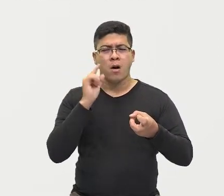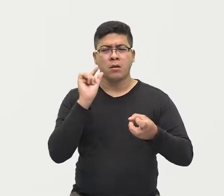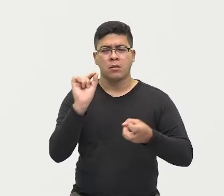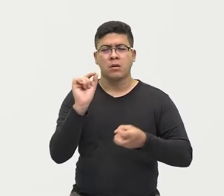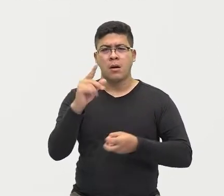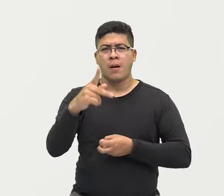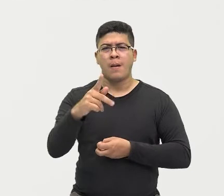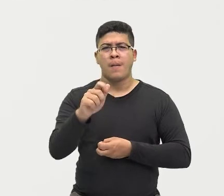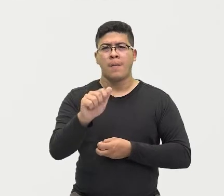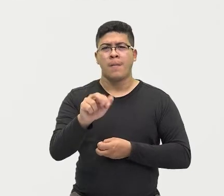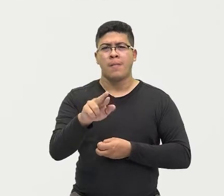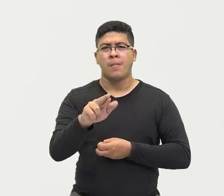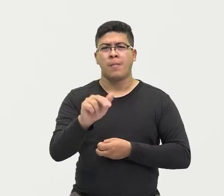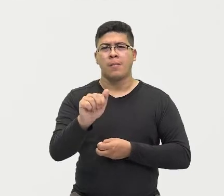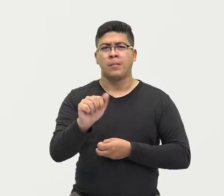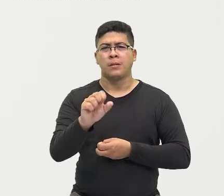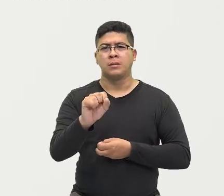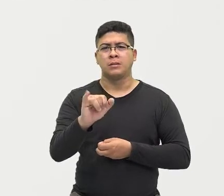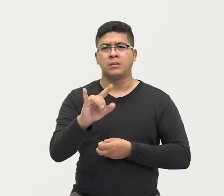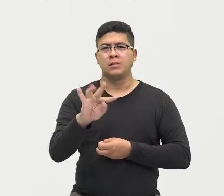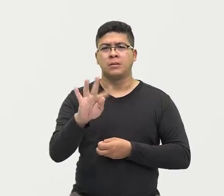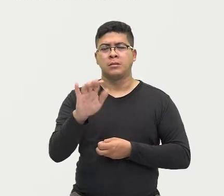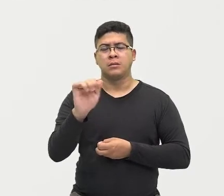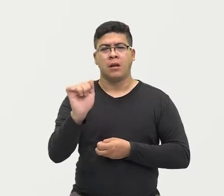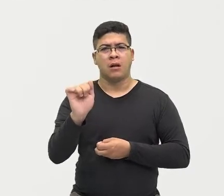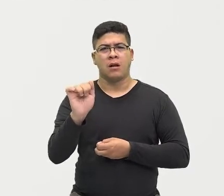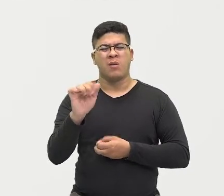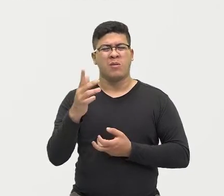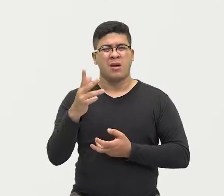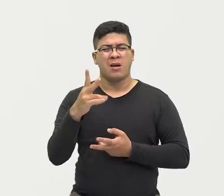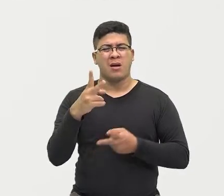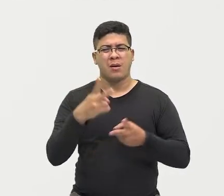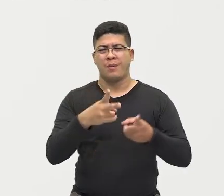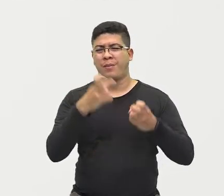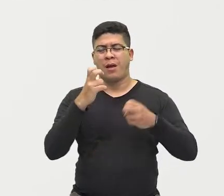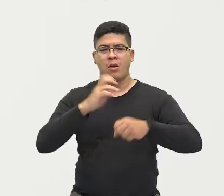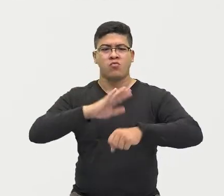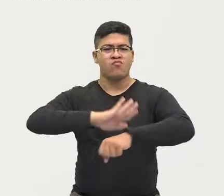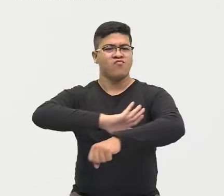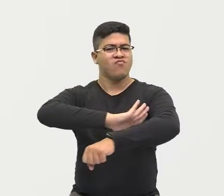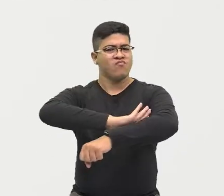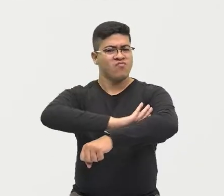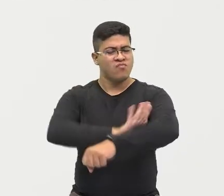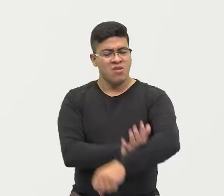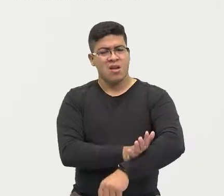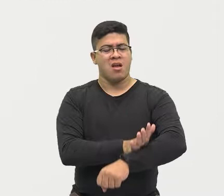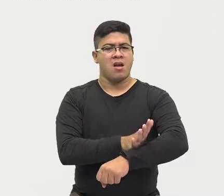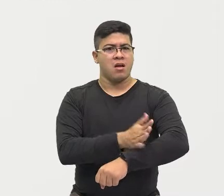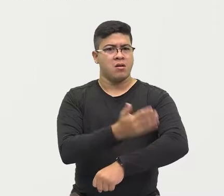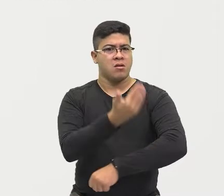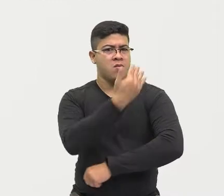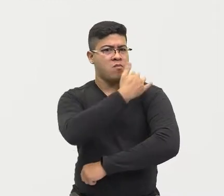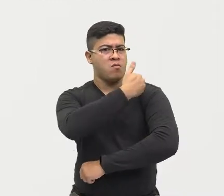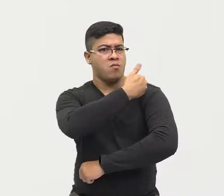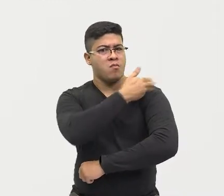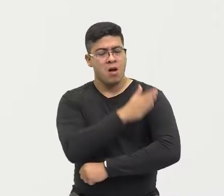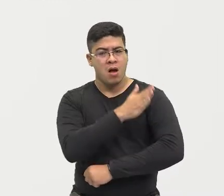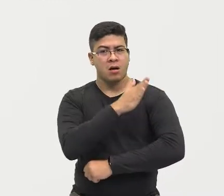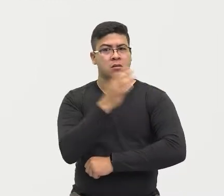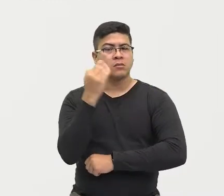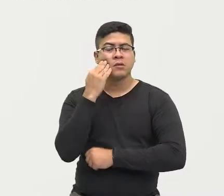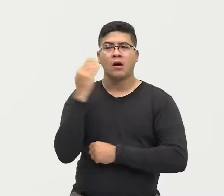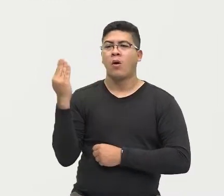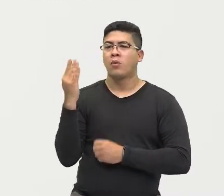isso aí não é algo preconceituoso? Né? Ele coloca até o nome aqui, ó, do livro em que vai